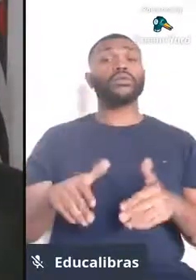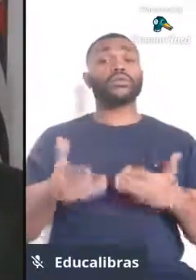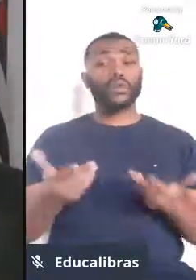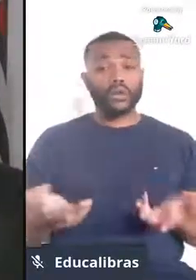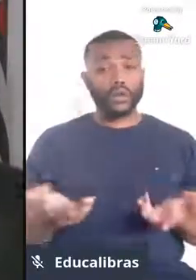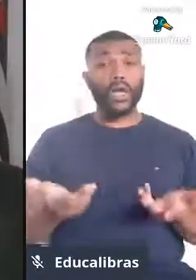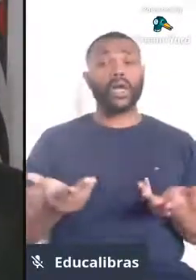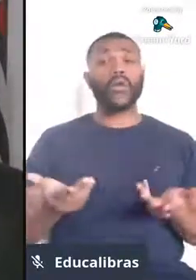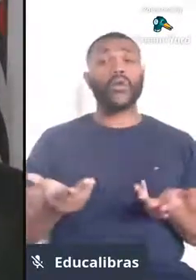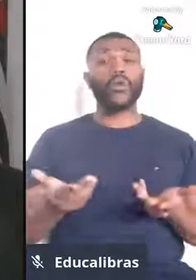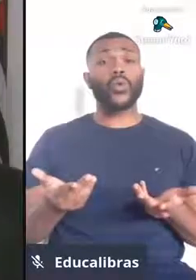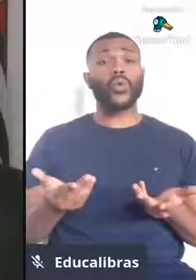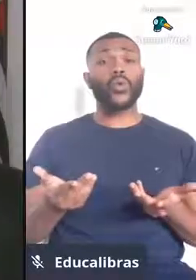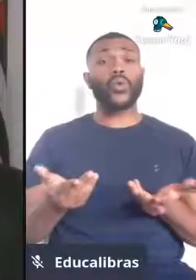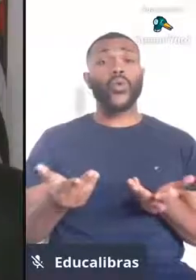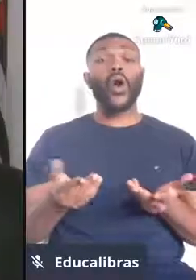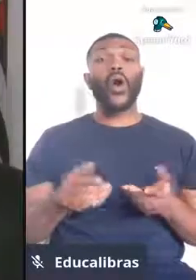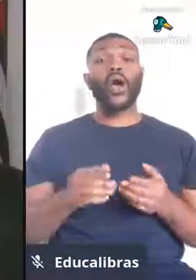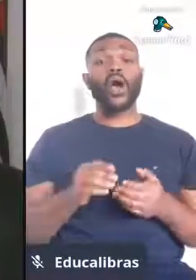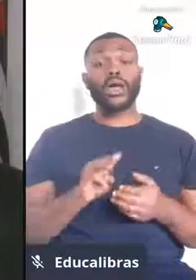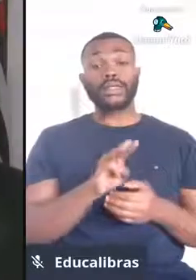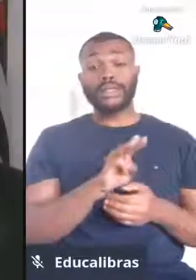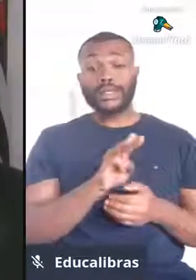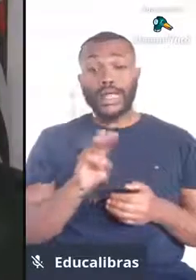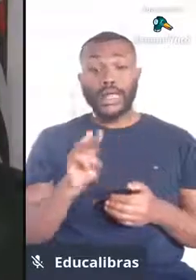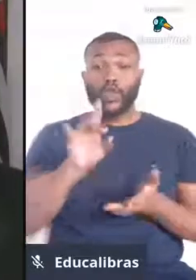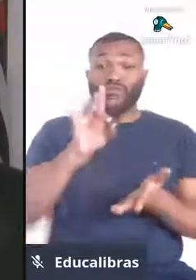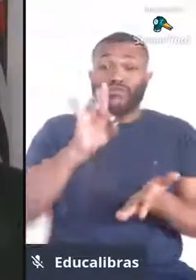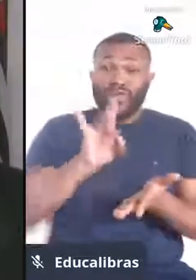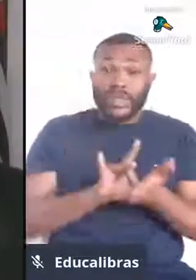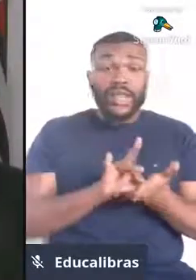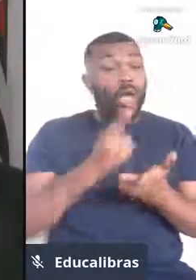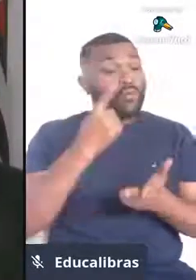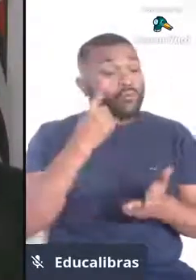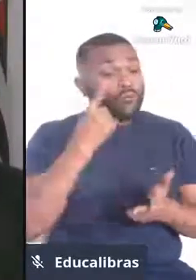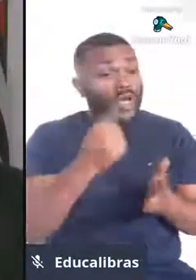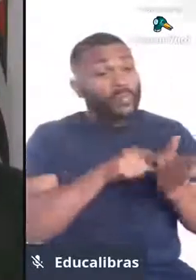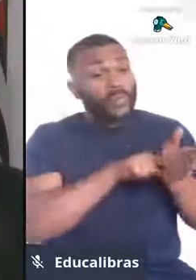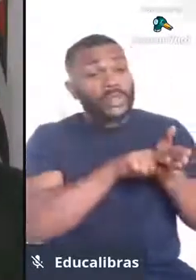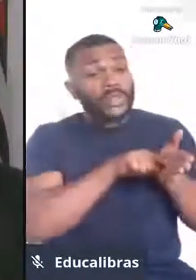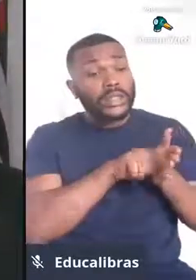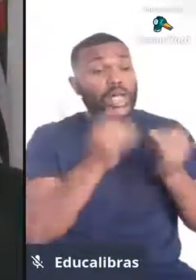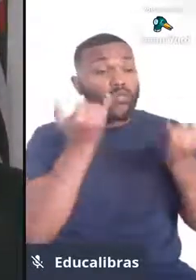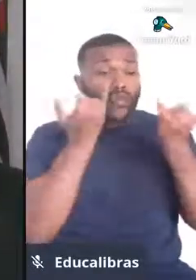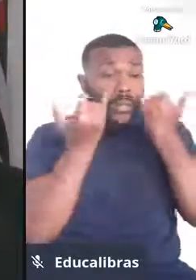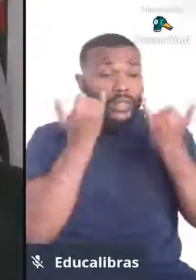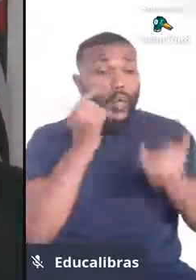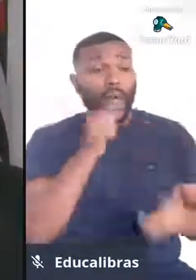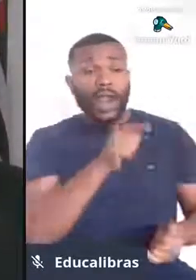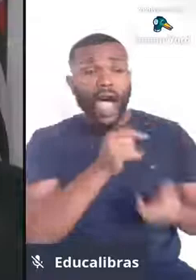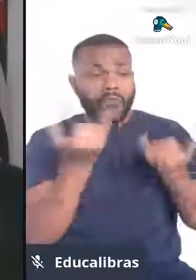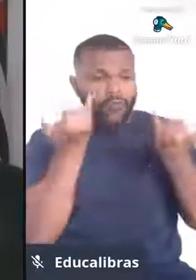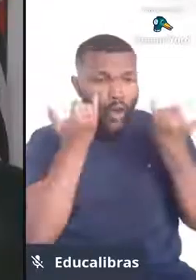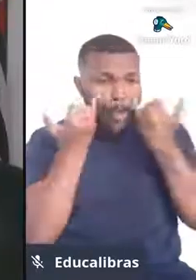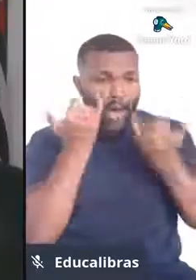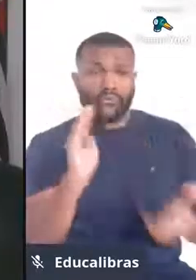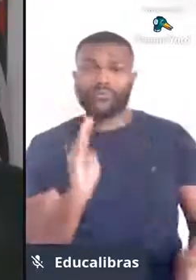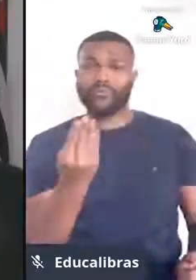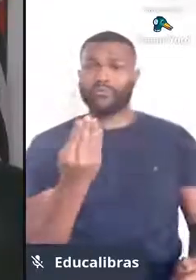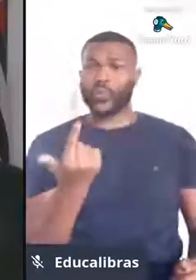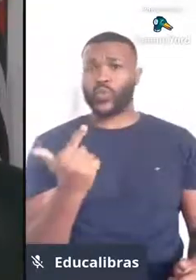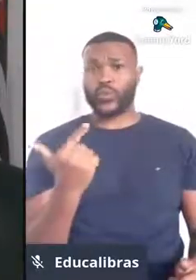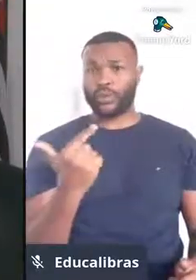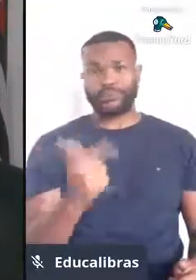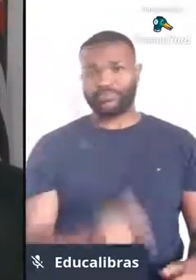fontes oficiais de informação, porque lá não tem fake news, porque lá tem os canais de comunicação. E a gente conseguiu montar